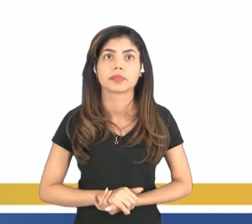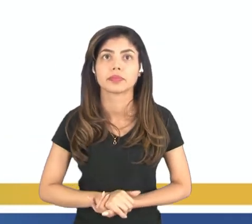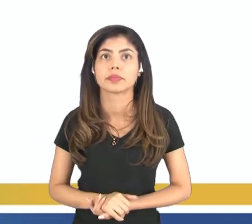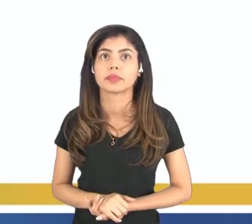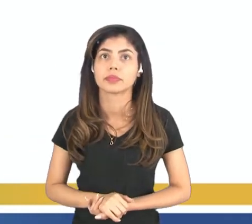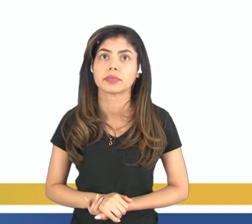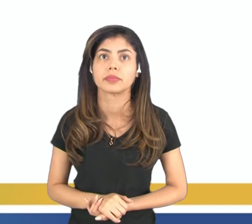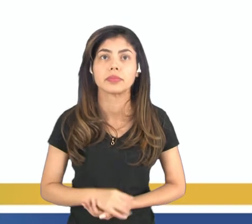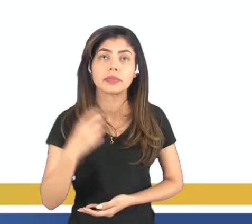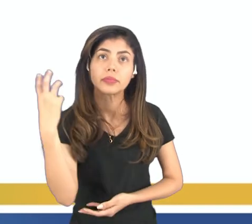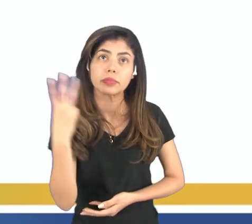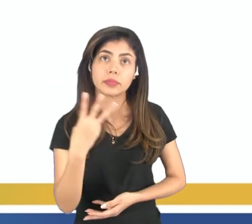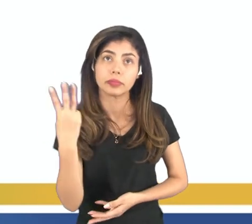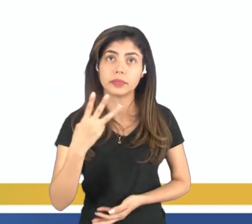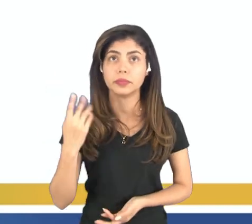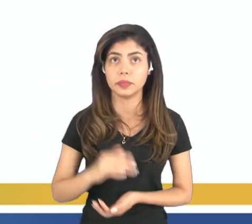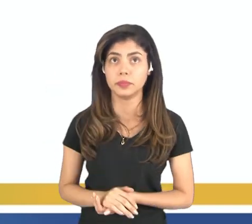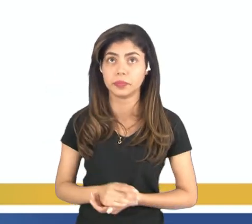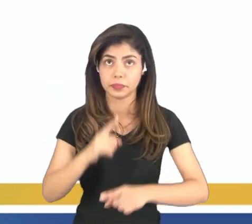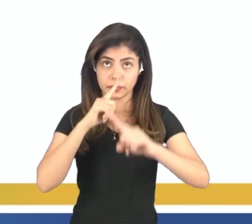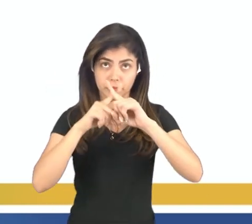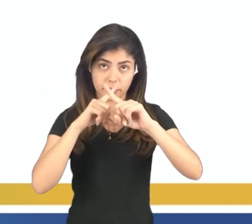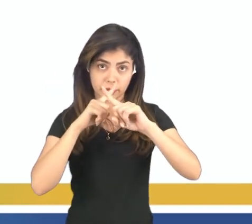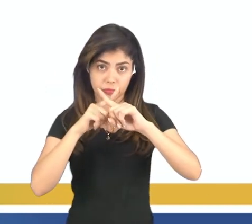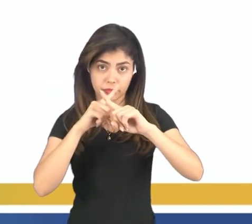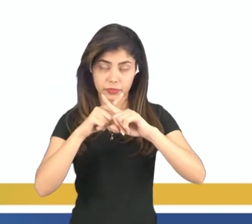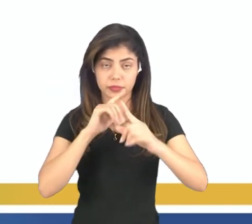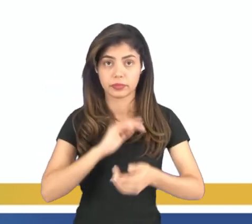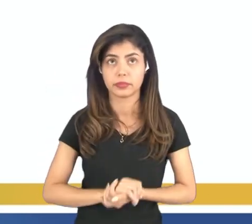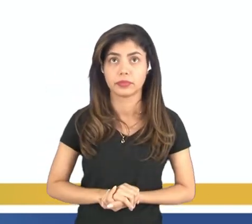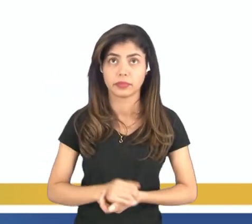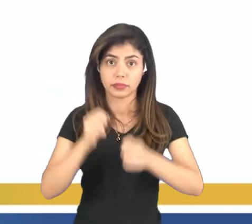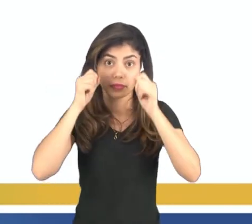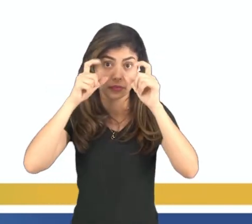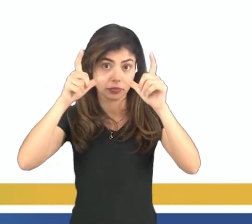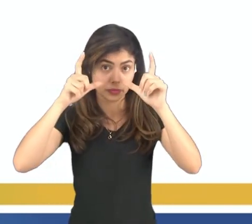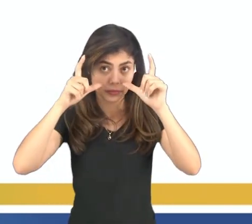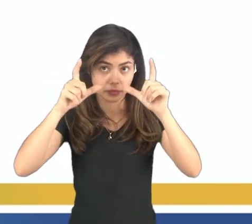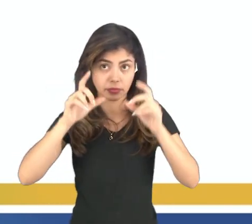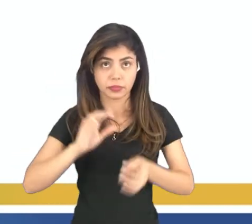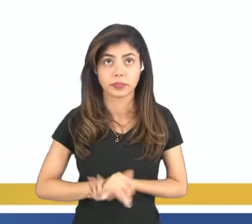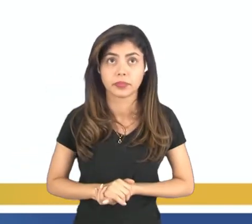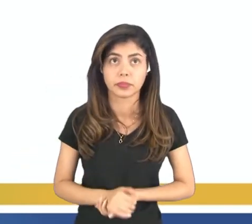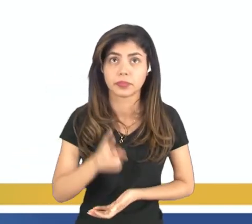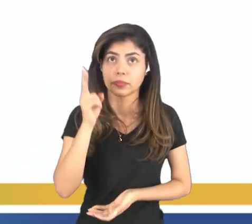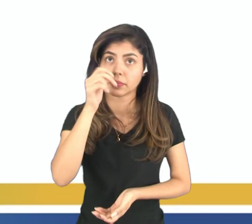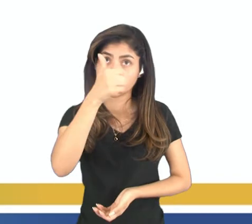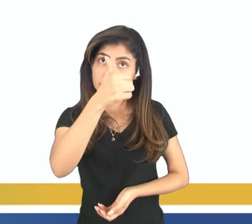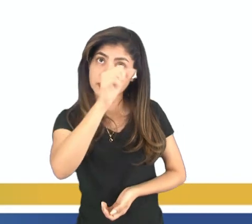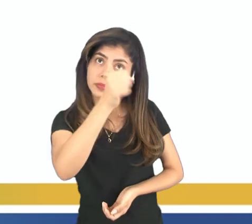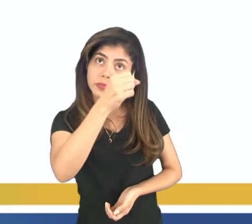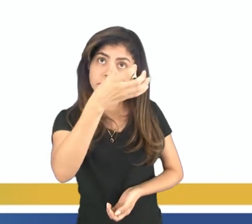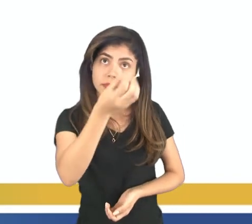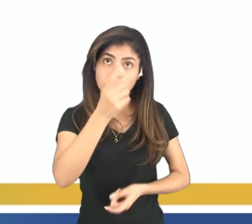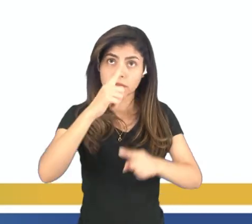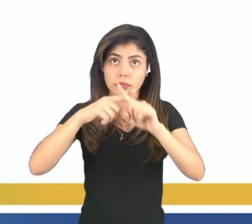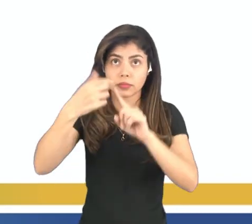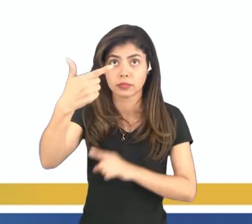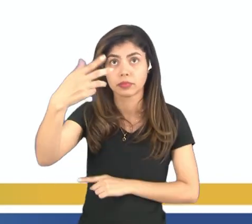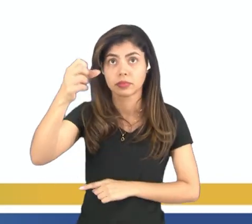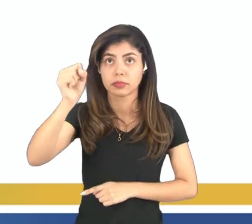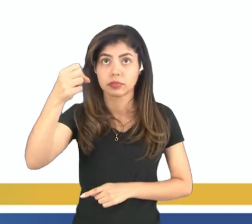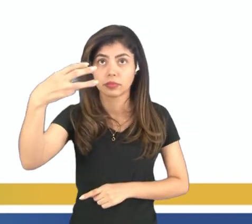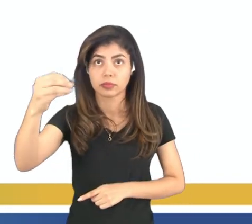muito bem então a situação três diz o seguinte observe a multiplicação 186